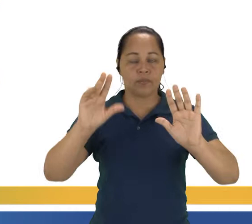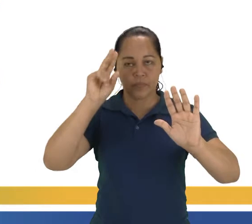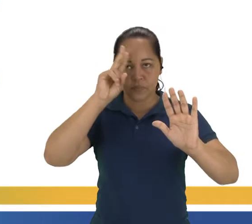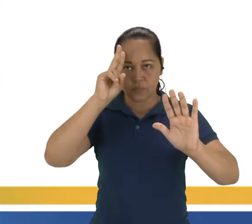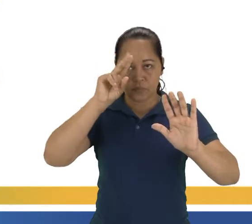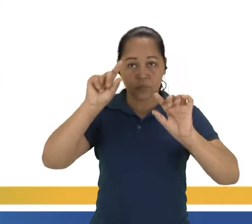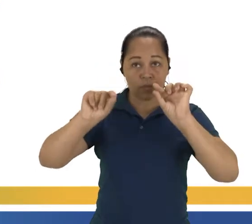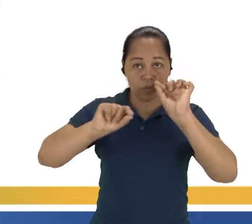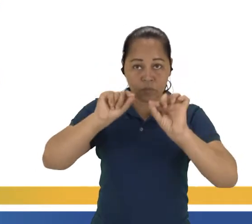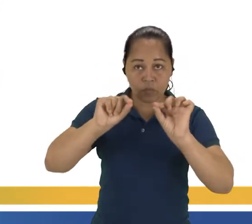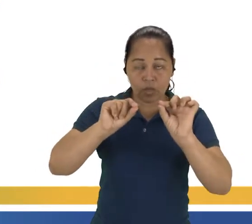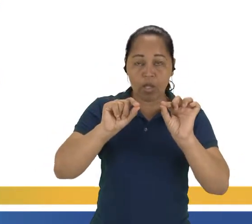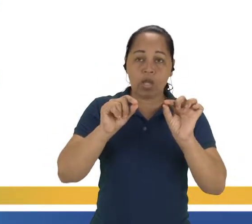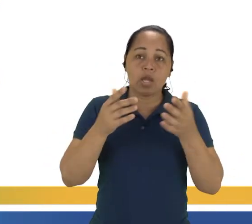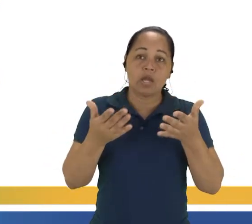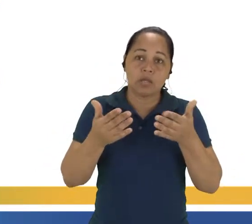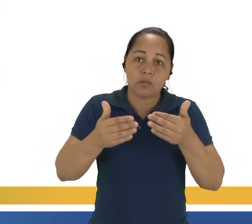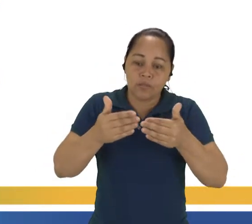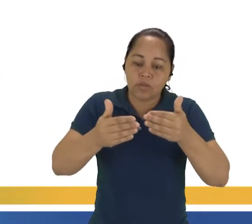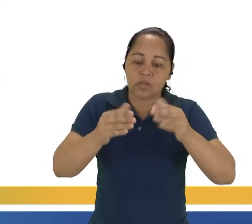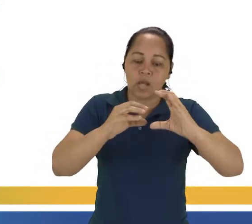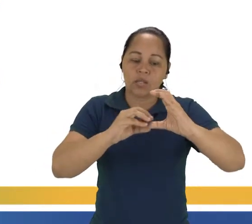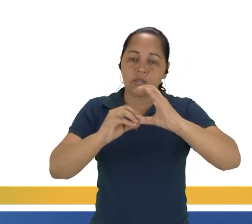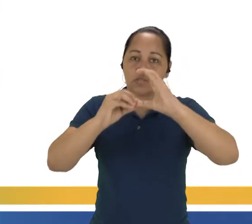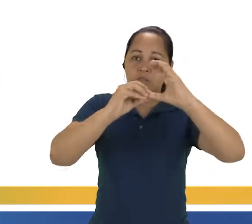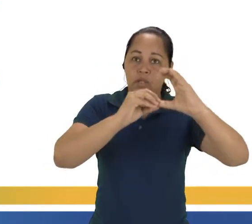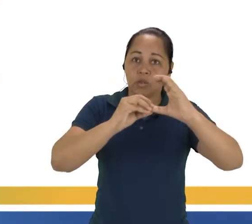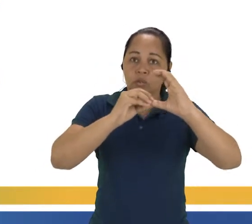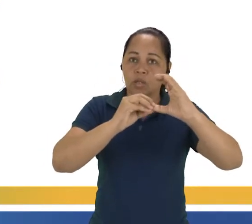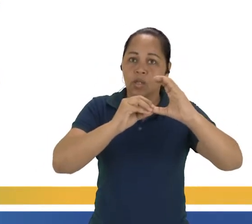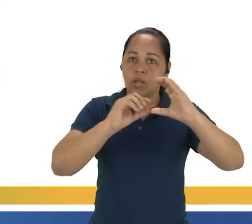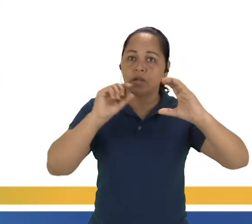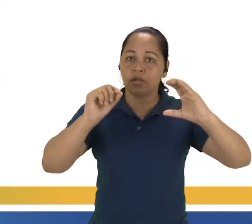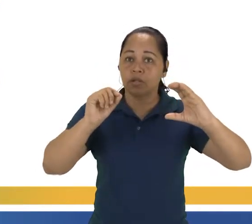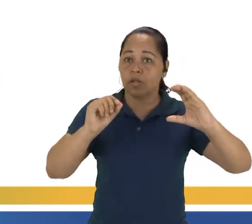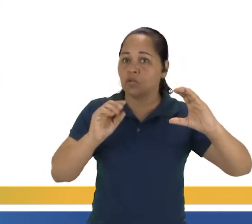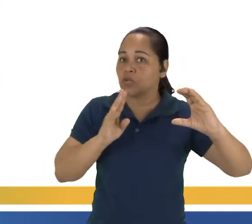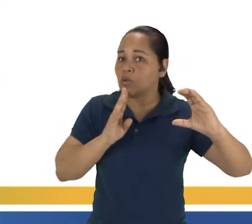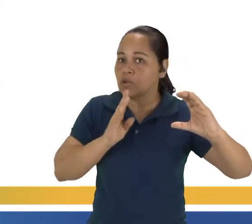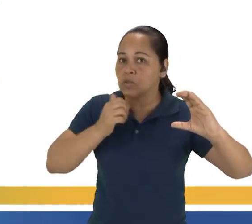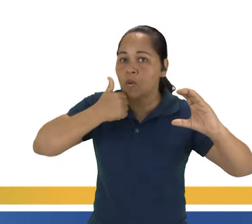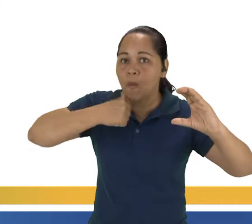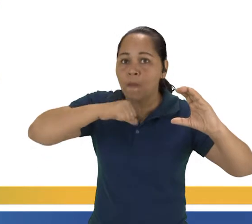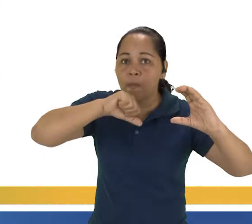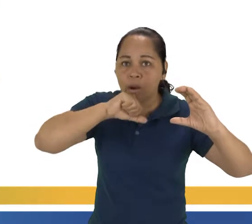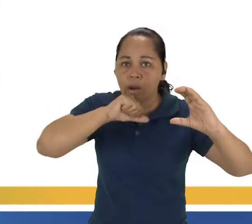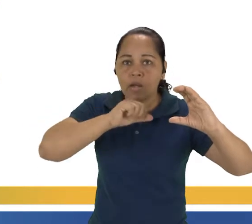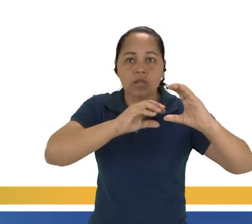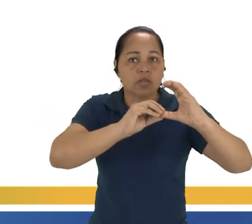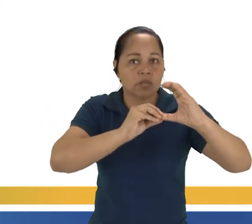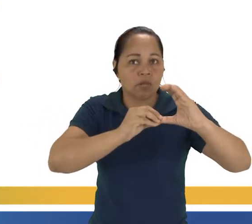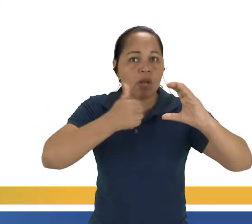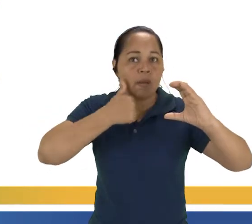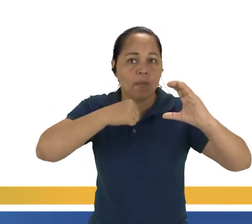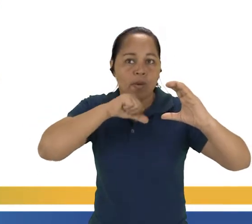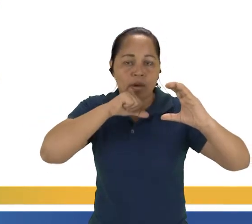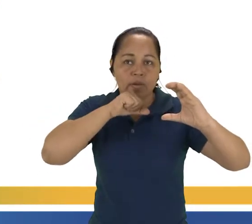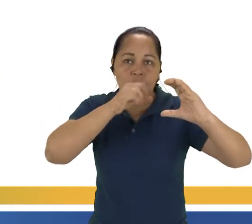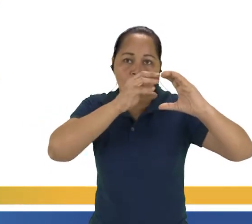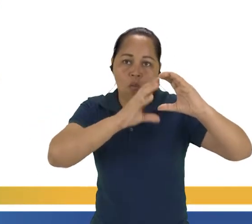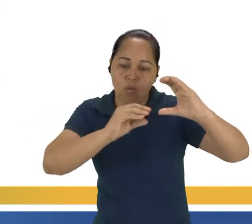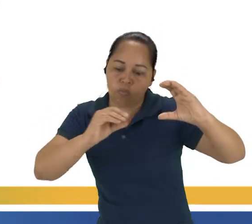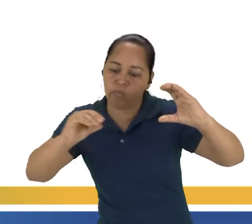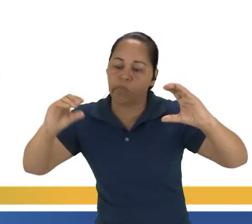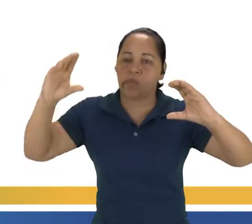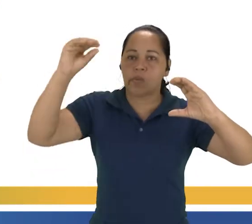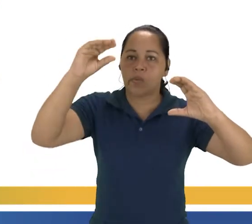é sempre o processo pelo qual a célula-mãe, né, uma célula original, vai dar origem às células filhas, né? Então,